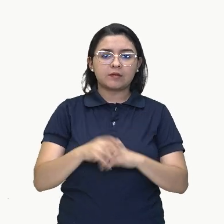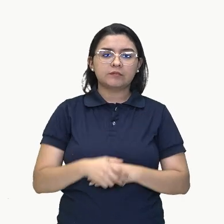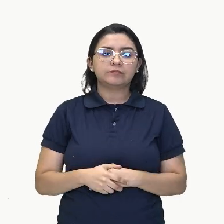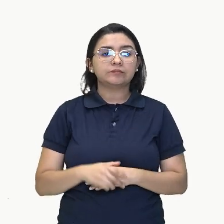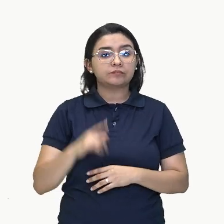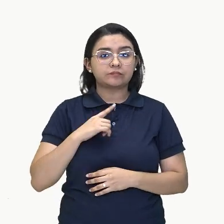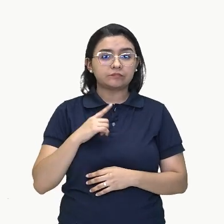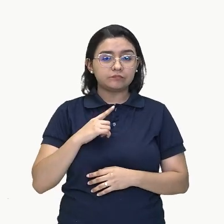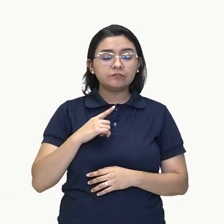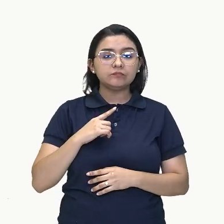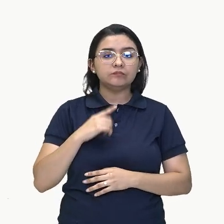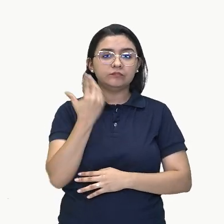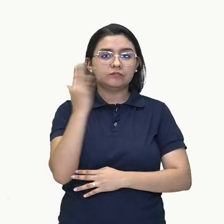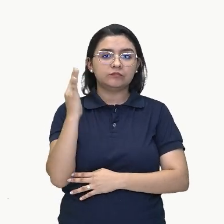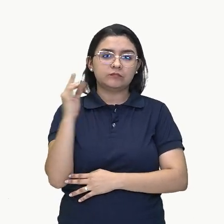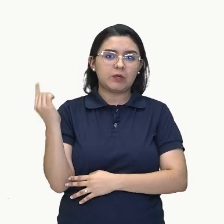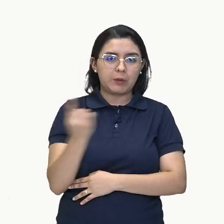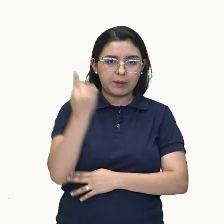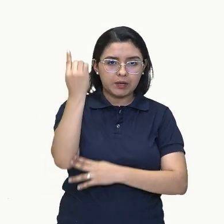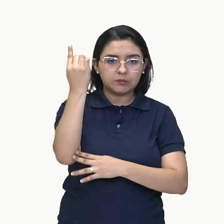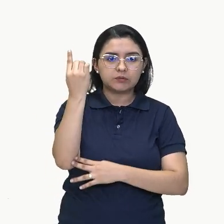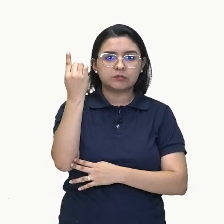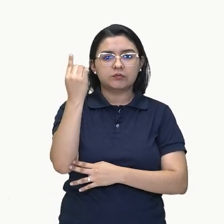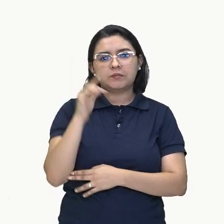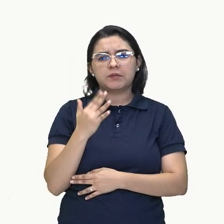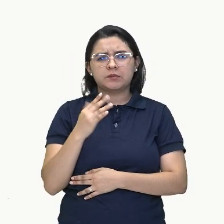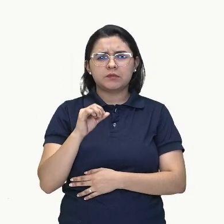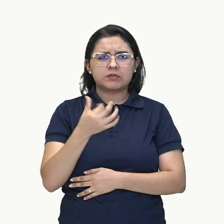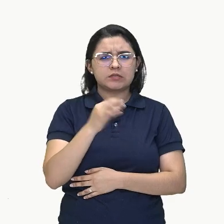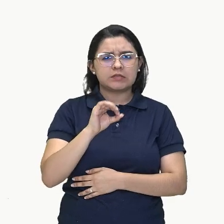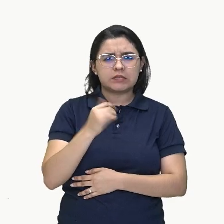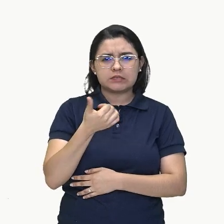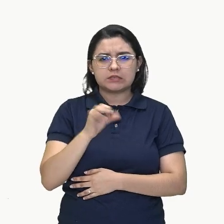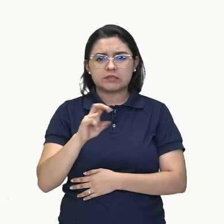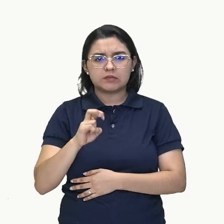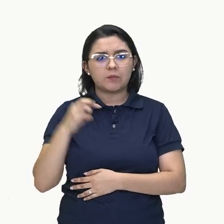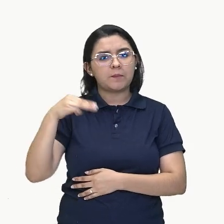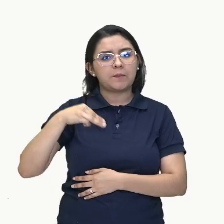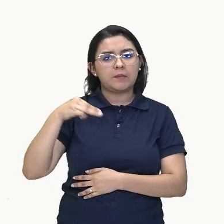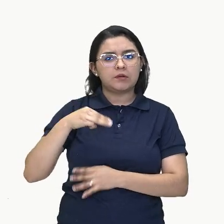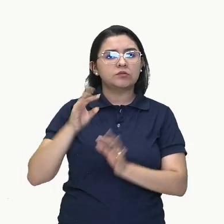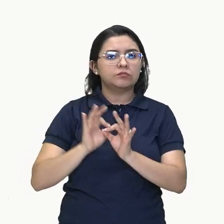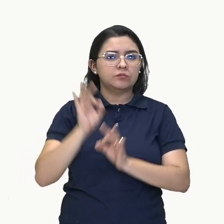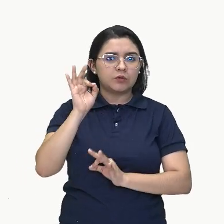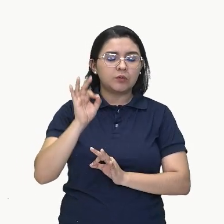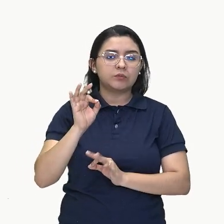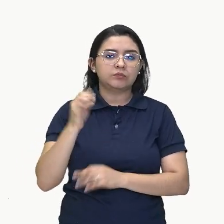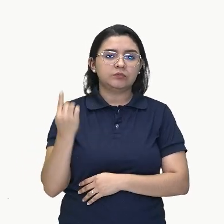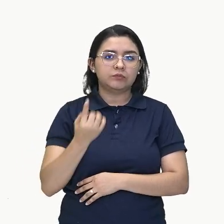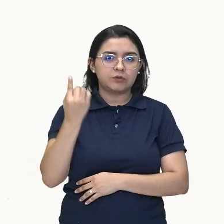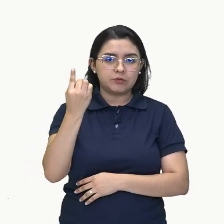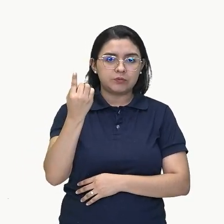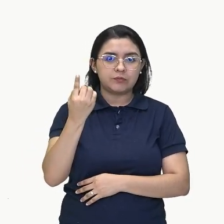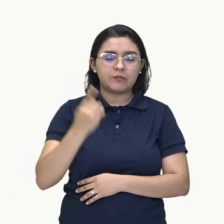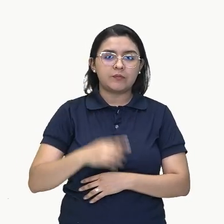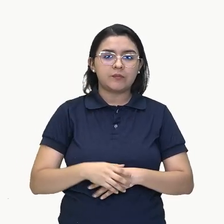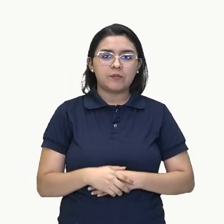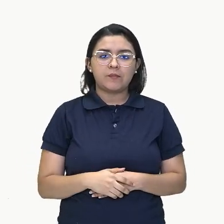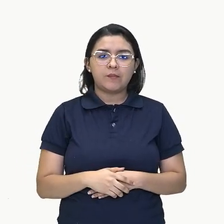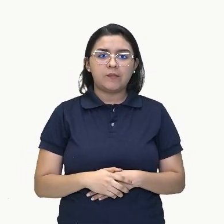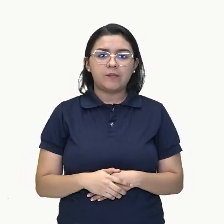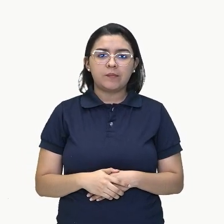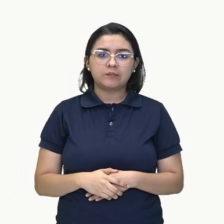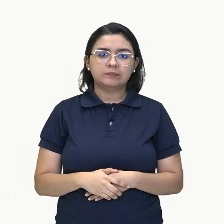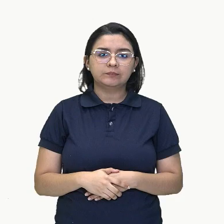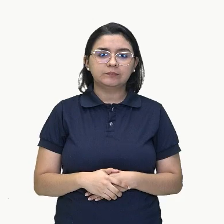muito altas, né? Podendo atingir aí 60, aproximadamente, né? 60 a 65 metros de